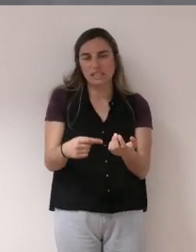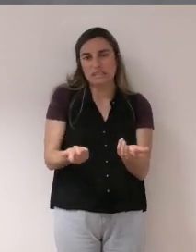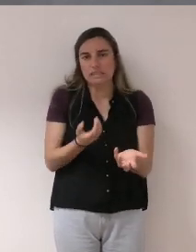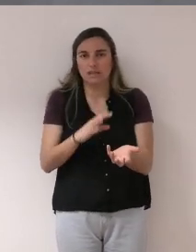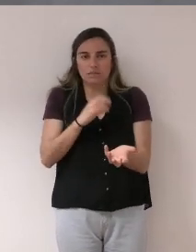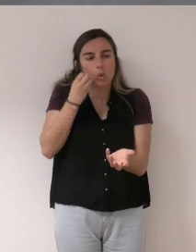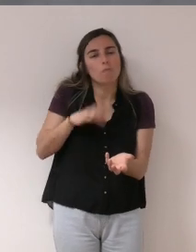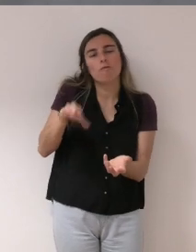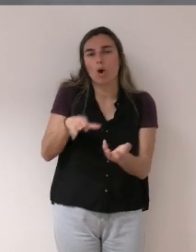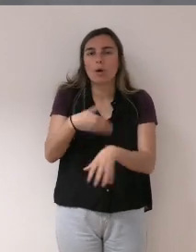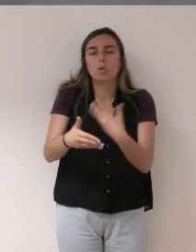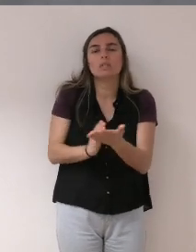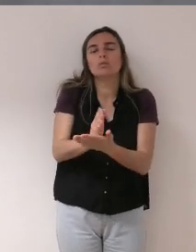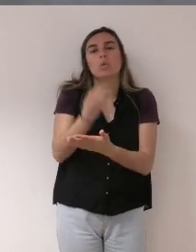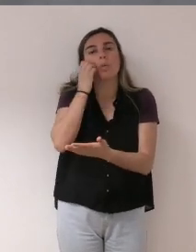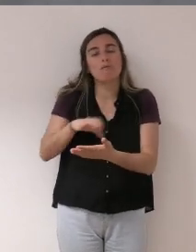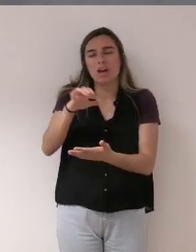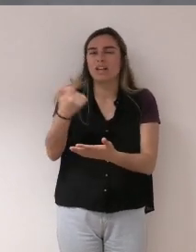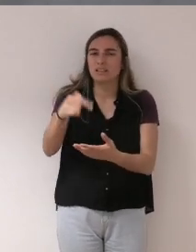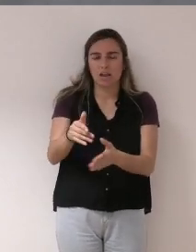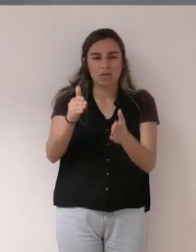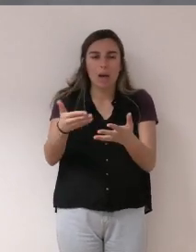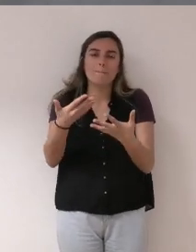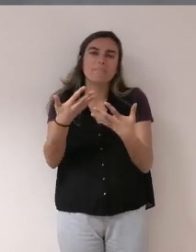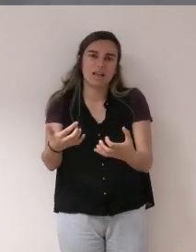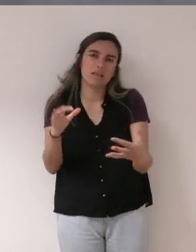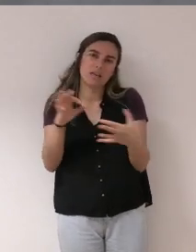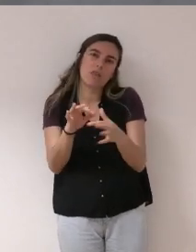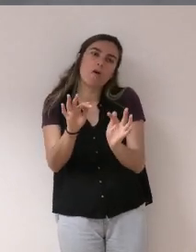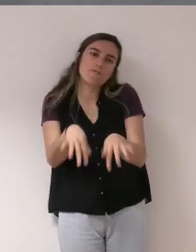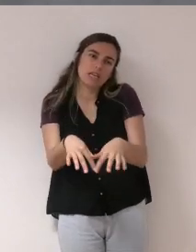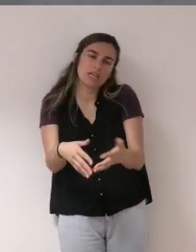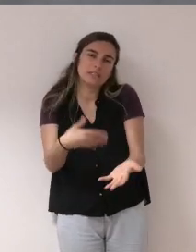E há assim um lado pesado em torno do fim, não é?